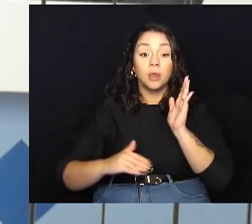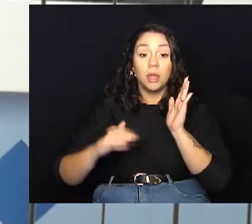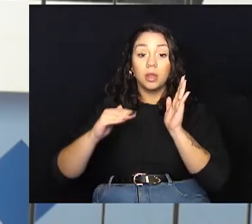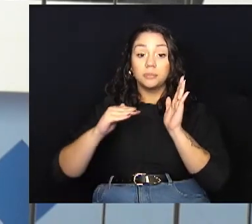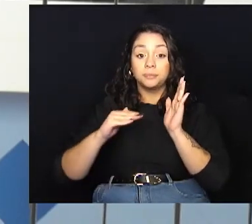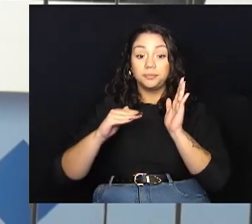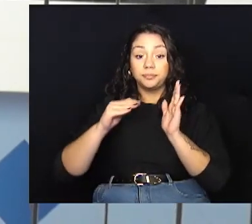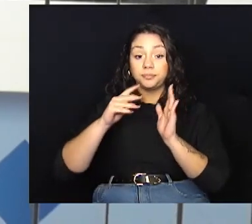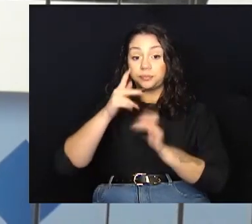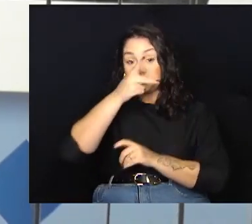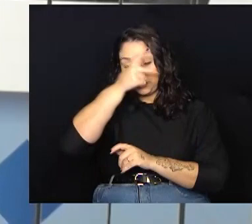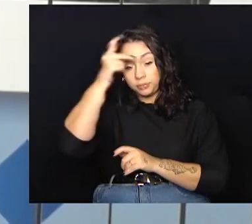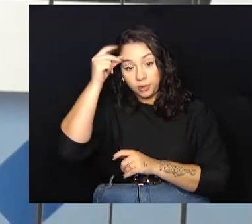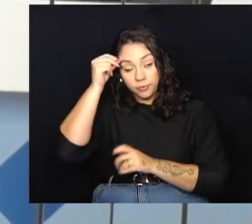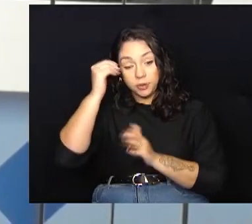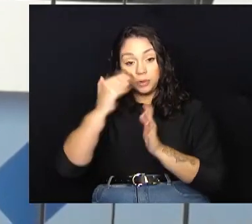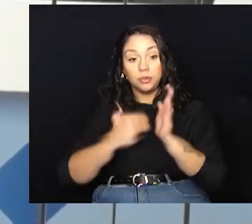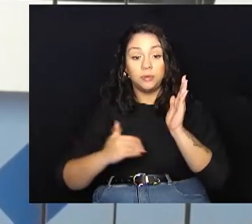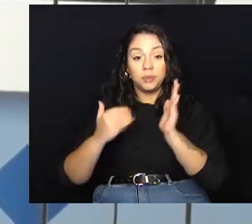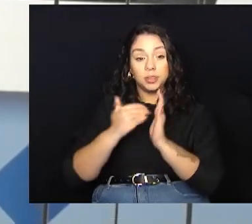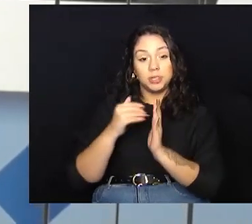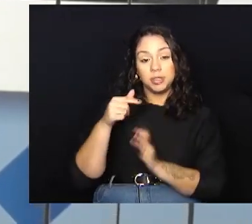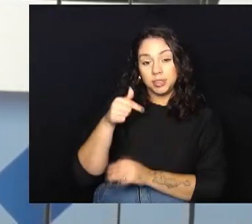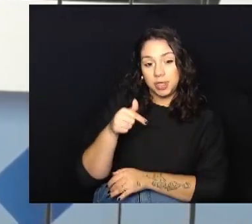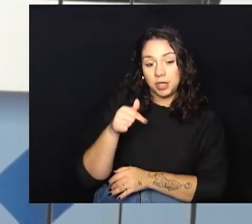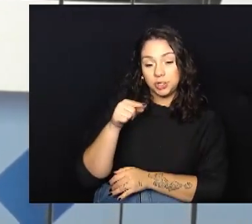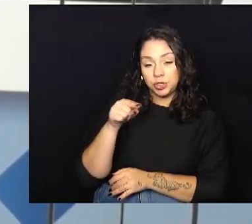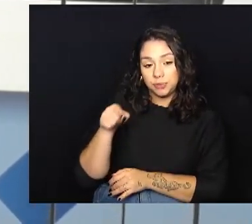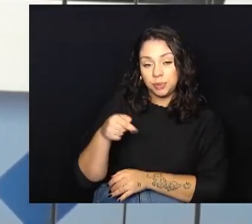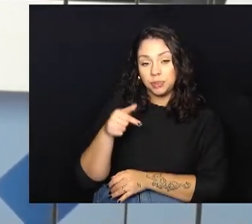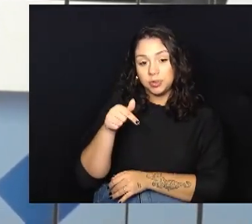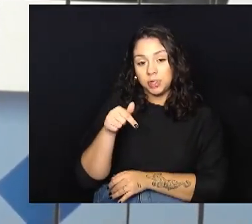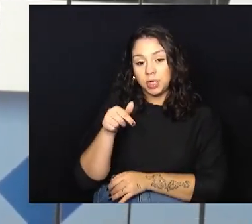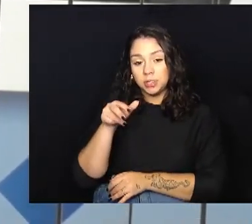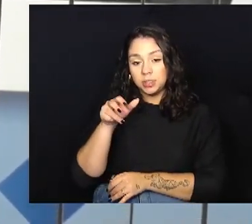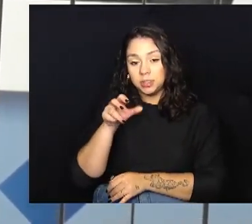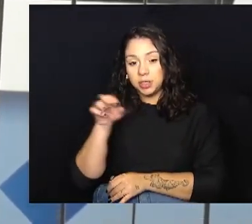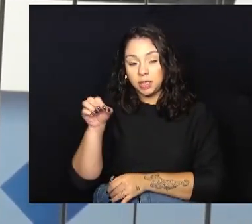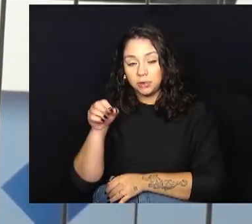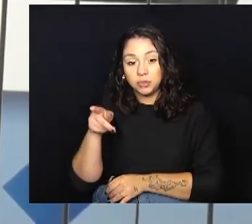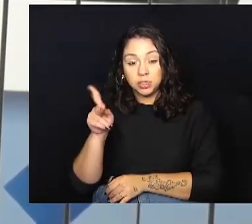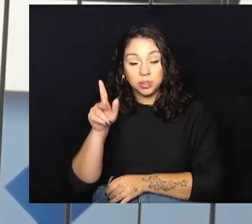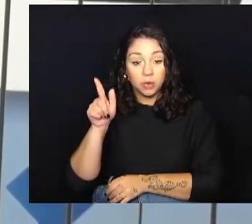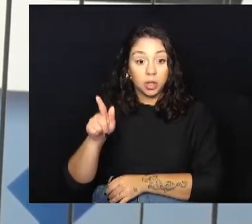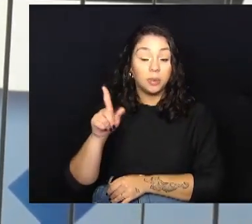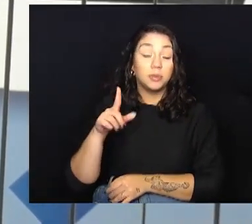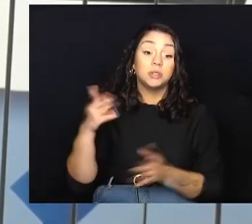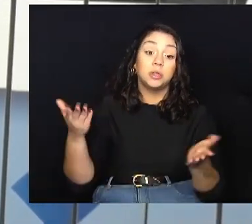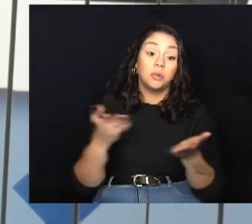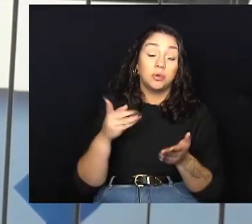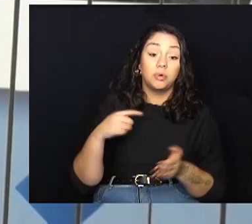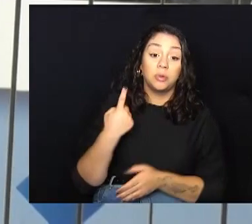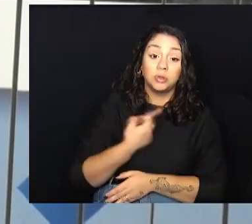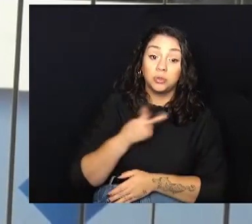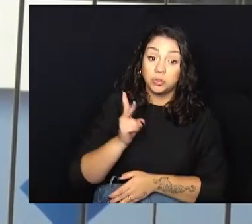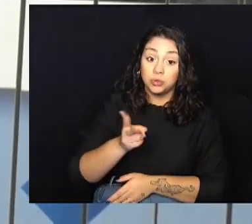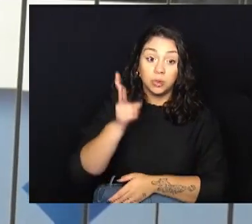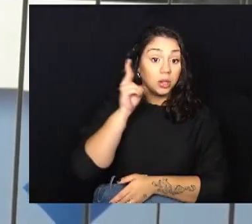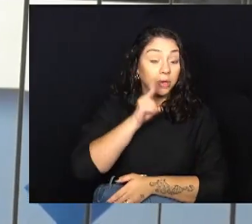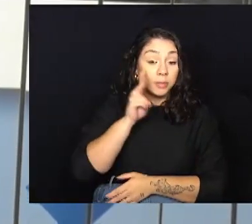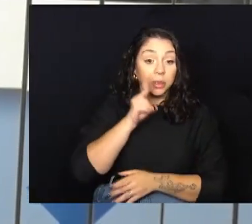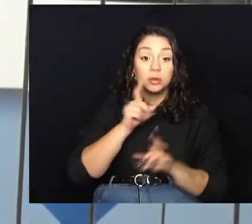da prefeitura que tinha aí de 7.760 quilos então a gente continua lembrando aí